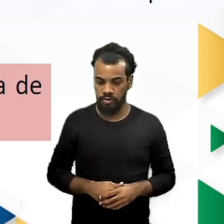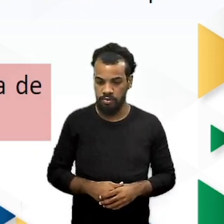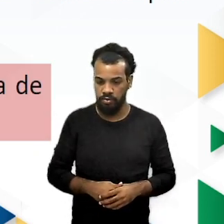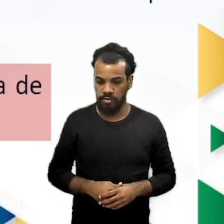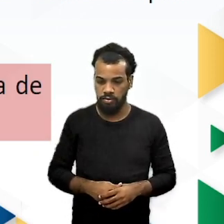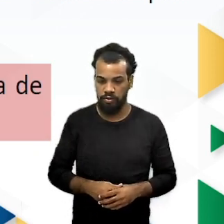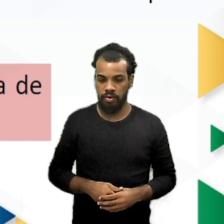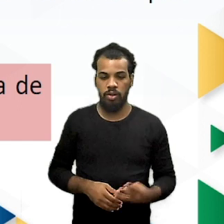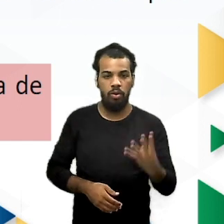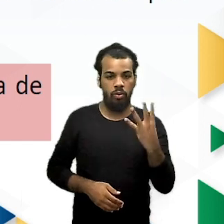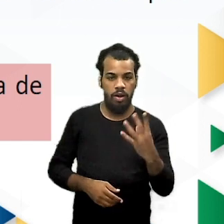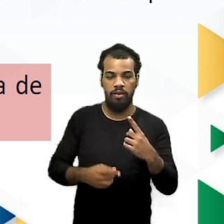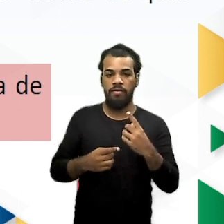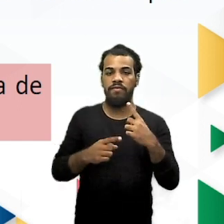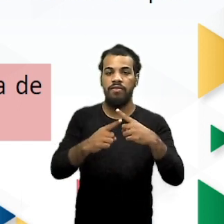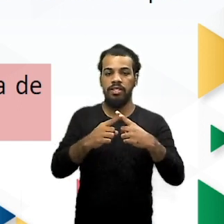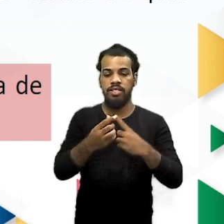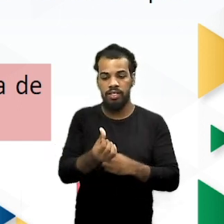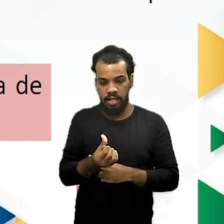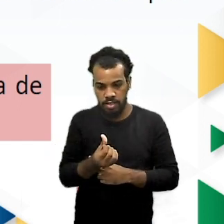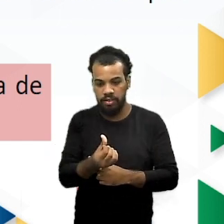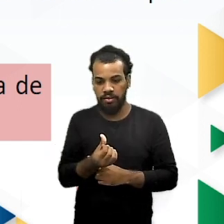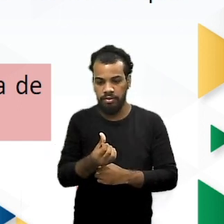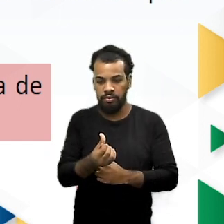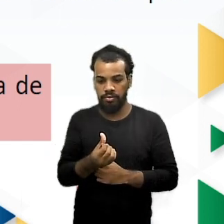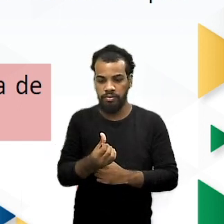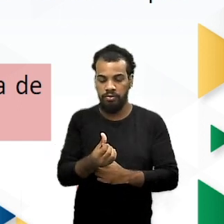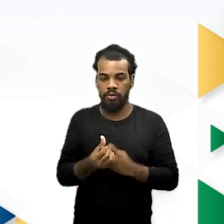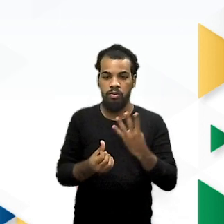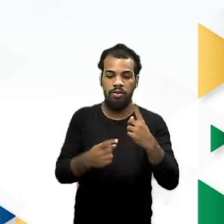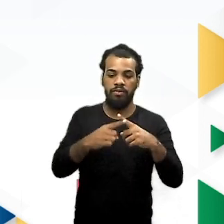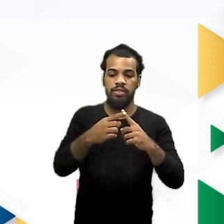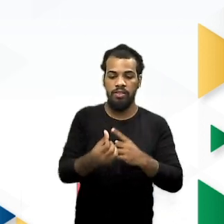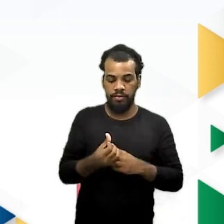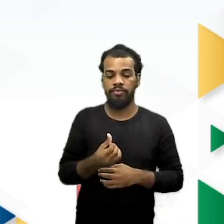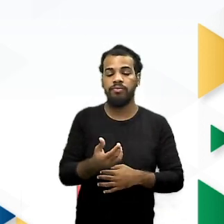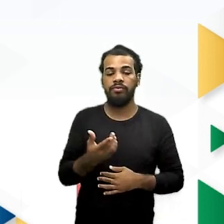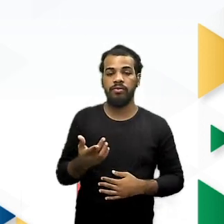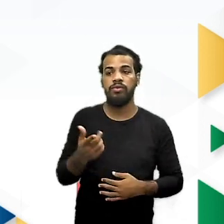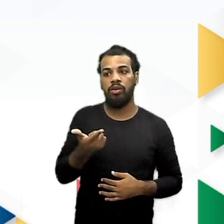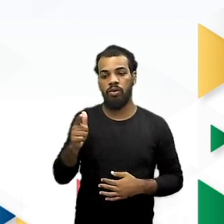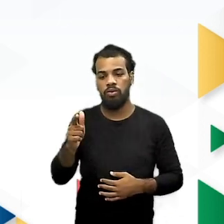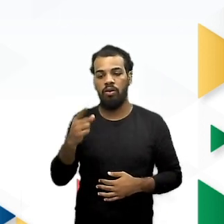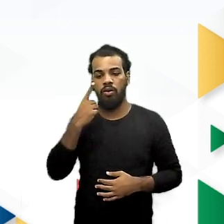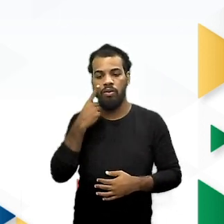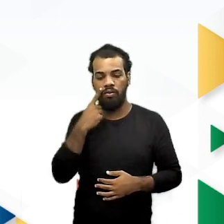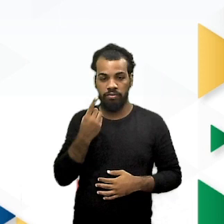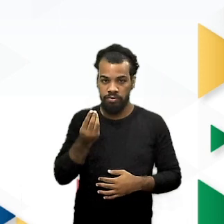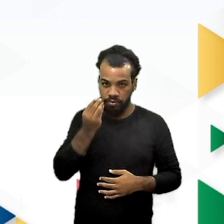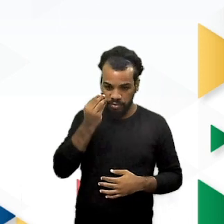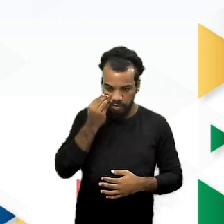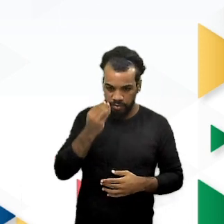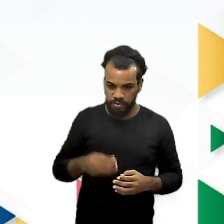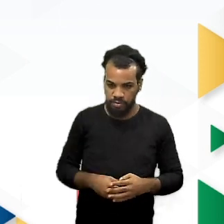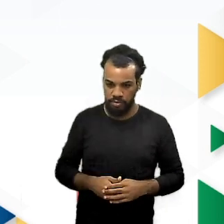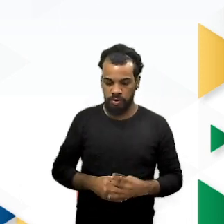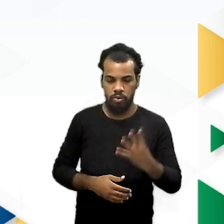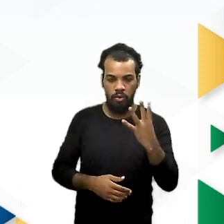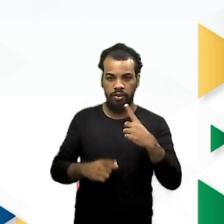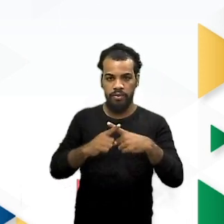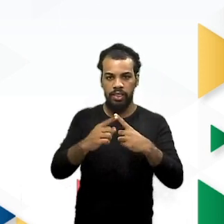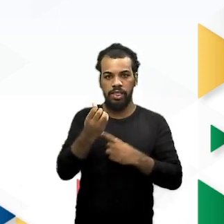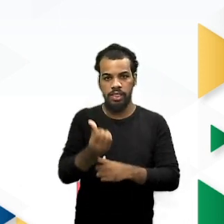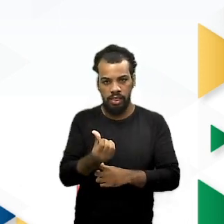vezes 100 menos 3, né? Porque é não recursiva, e a outra é recursiva. Vamos ver? 4 vezes 100